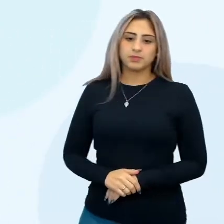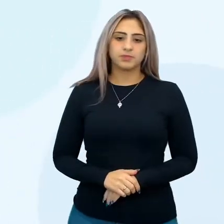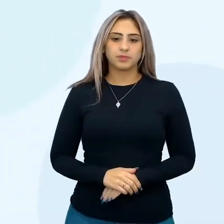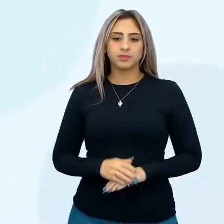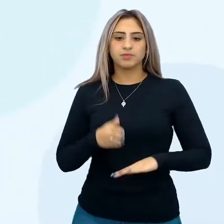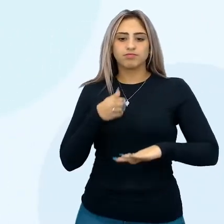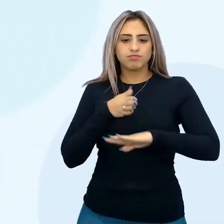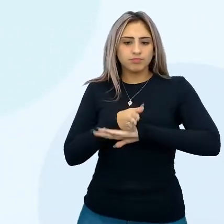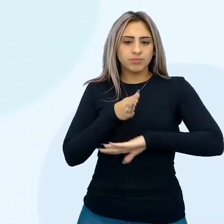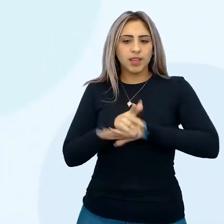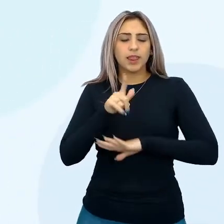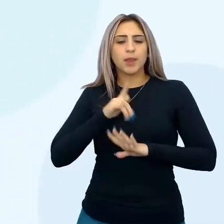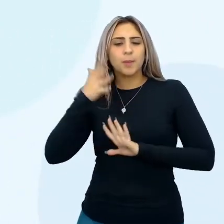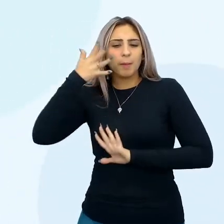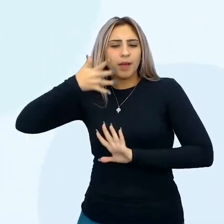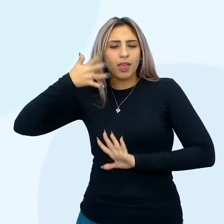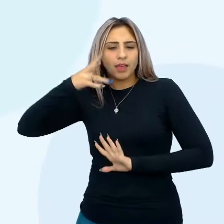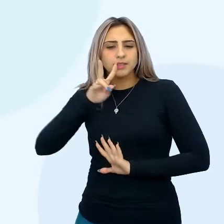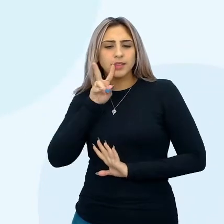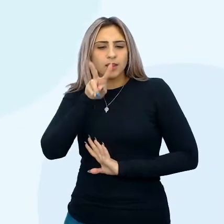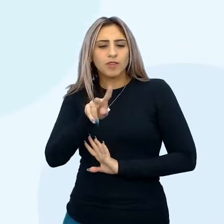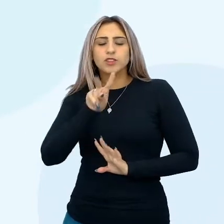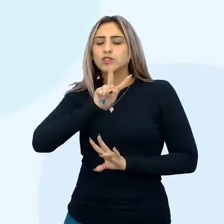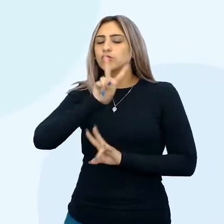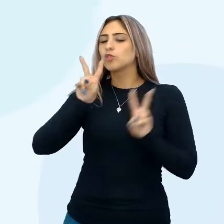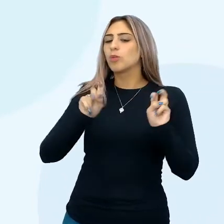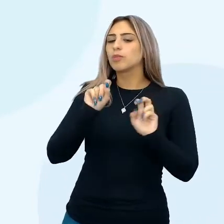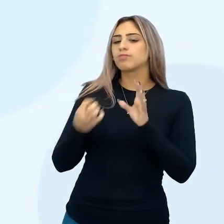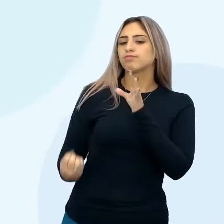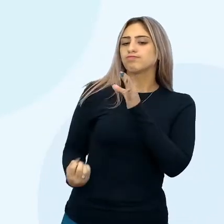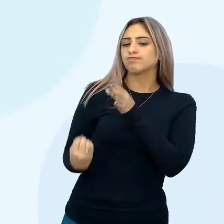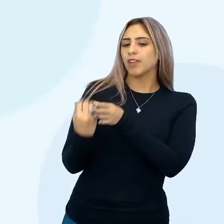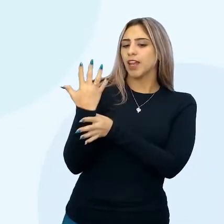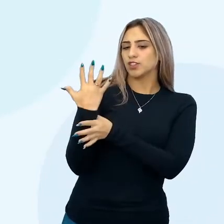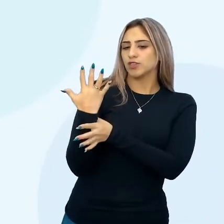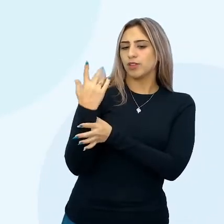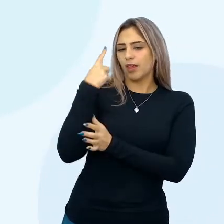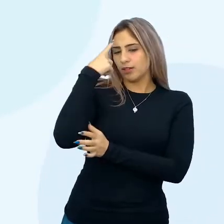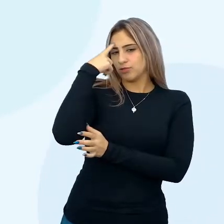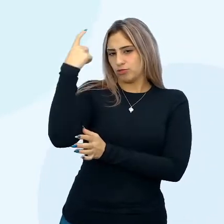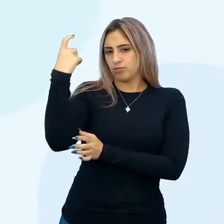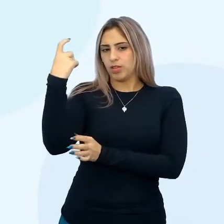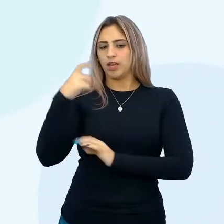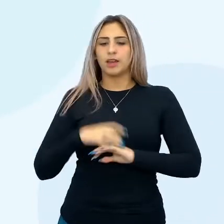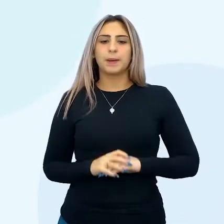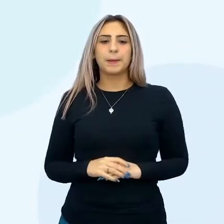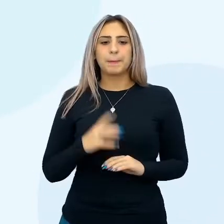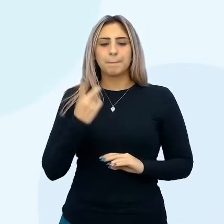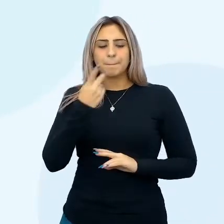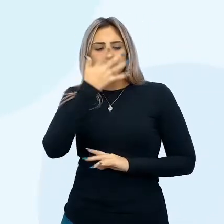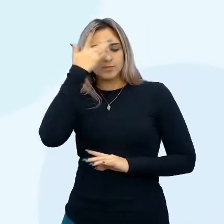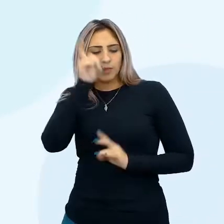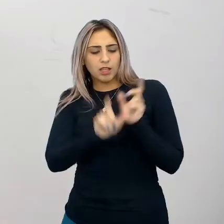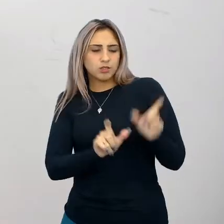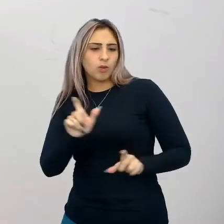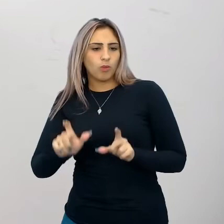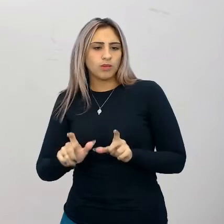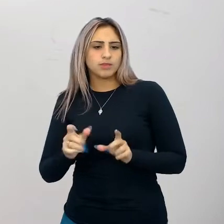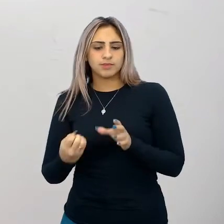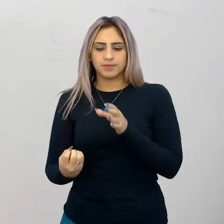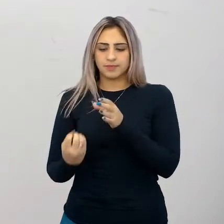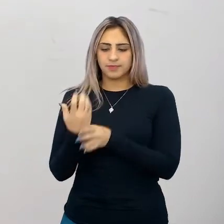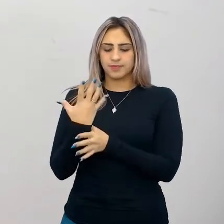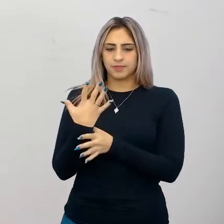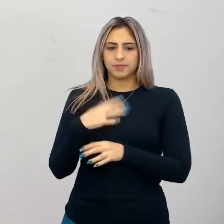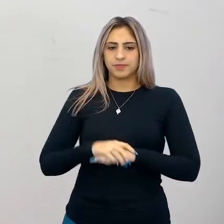participar. Tem uma palestra que eu vi sobre criatividade, faz pouco tempo. Ele falando que as pessoas criativas, geralmente, são as pessoas